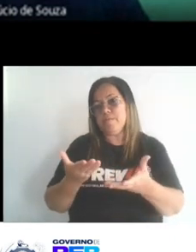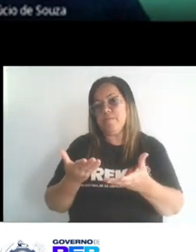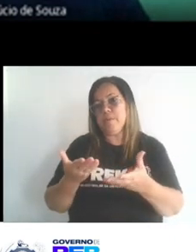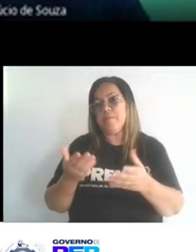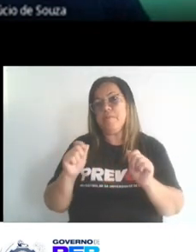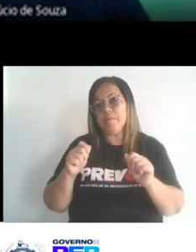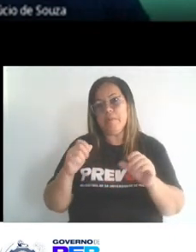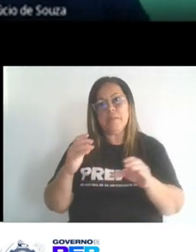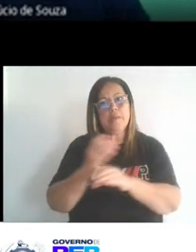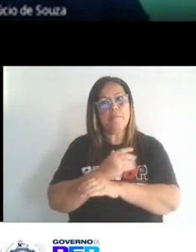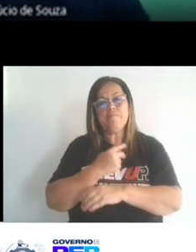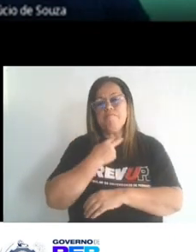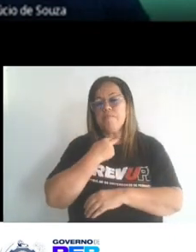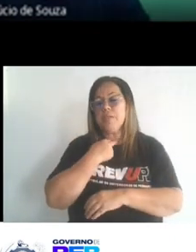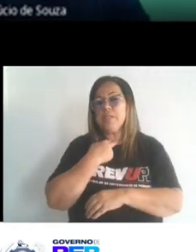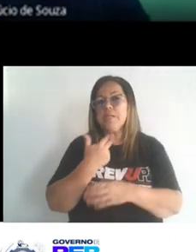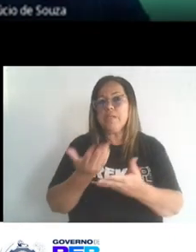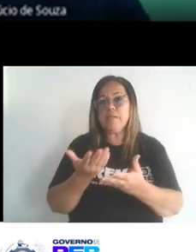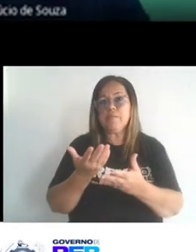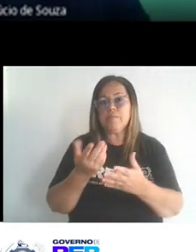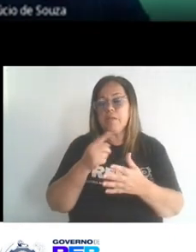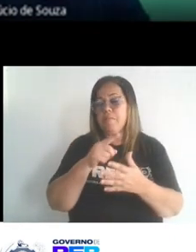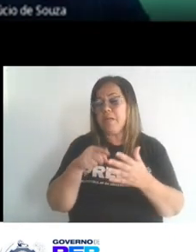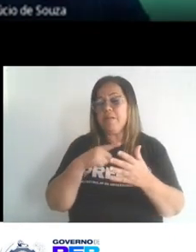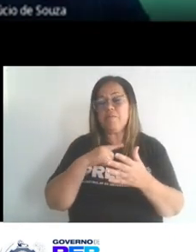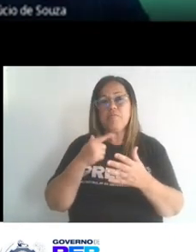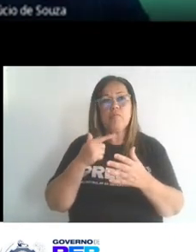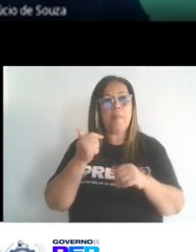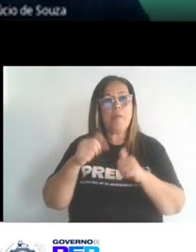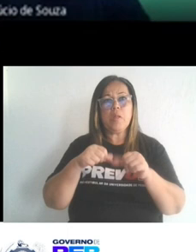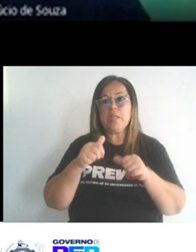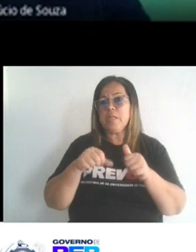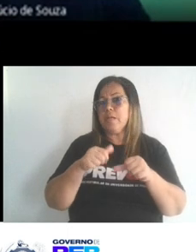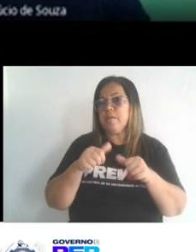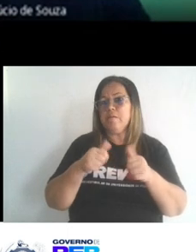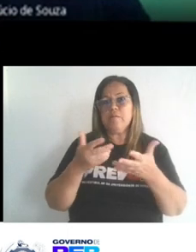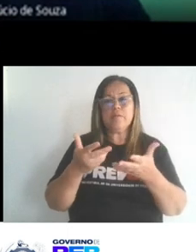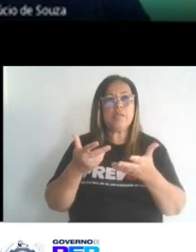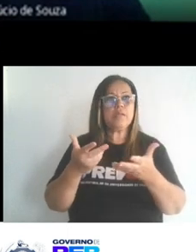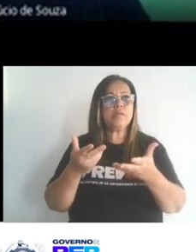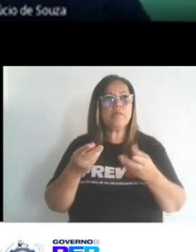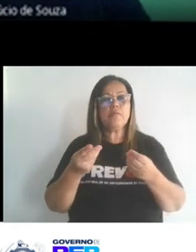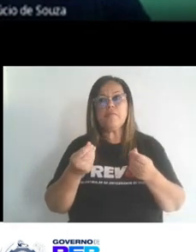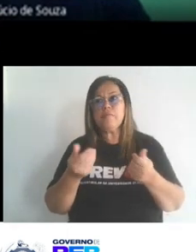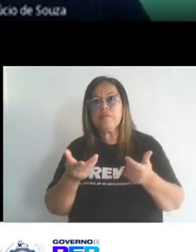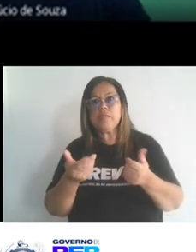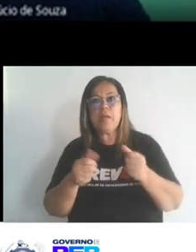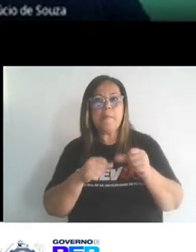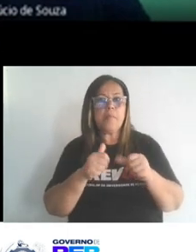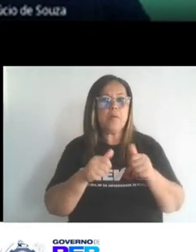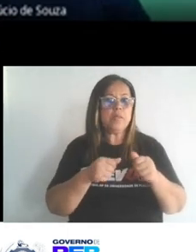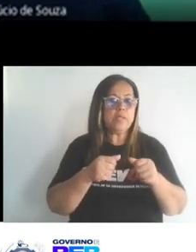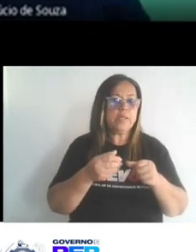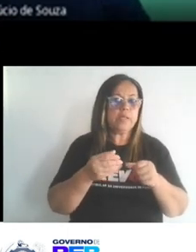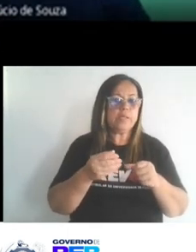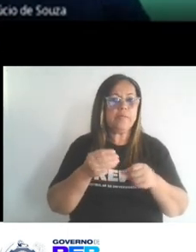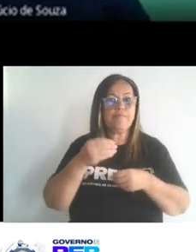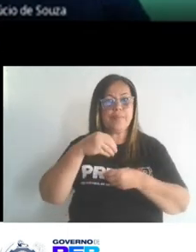para esses nenhuma mudança contava que não fossem as mudanças no interior da alma